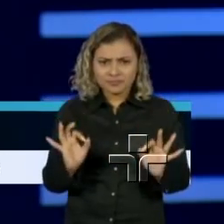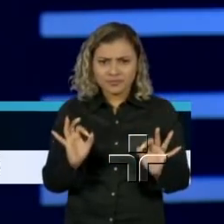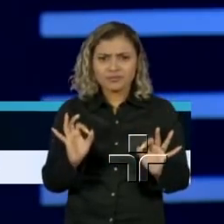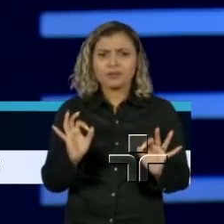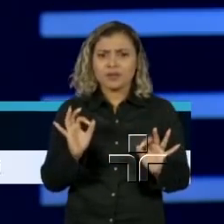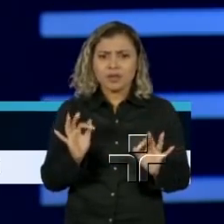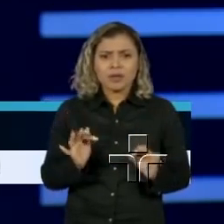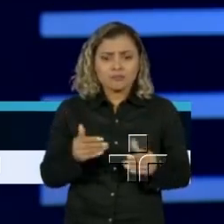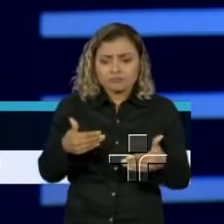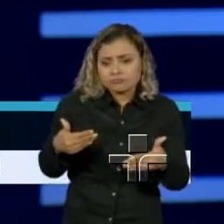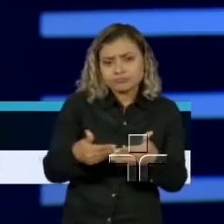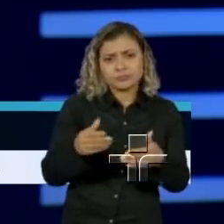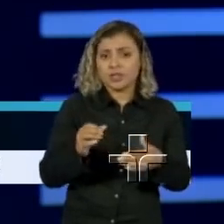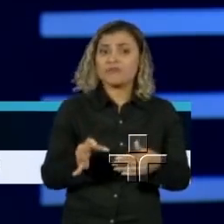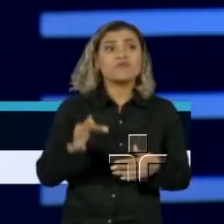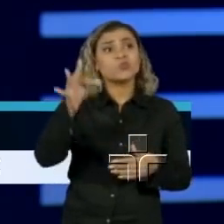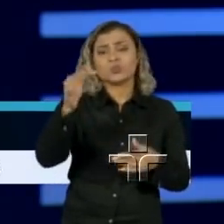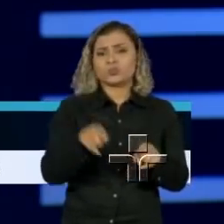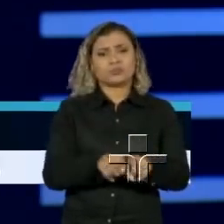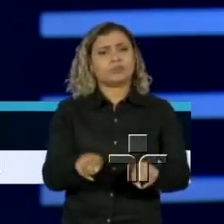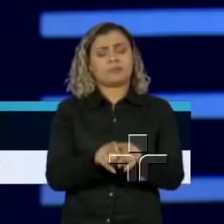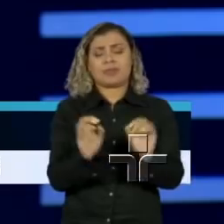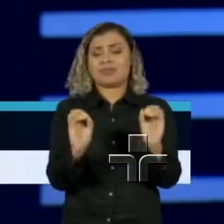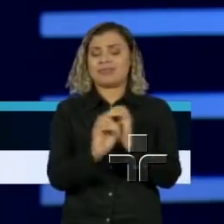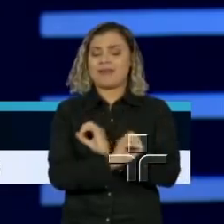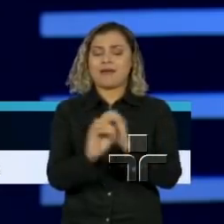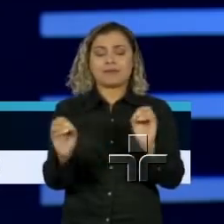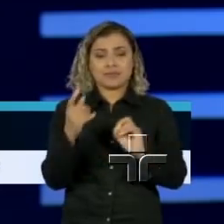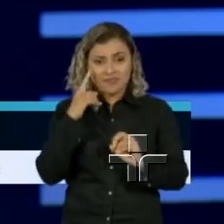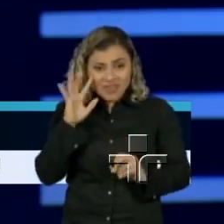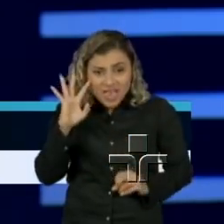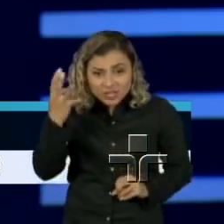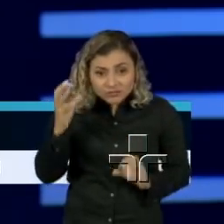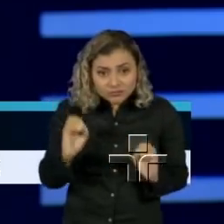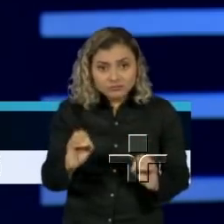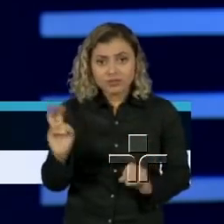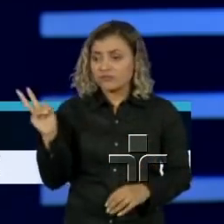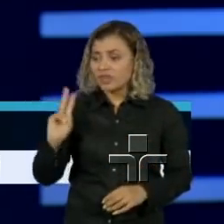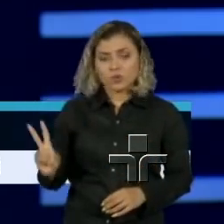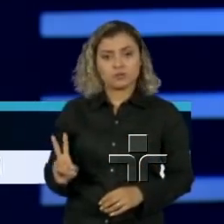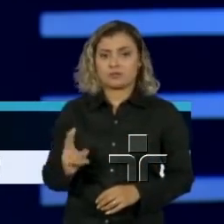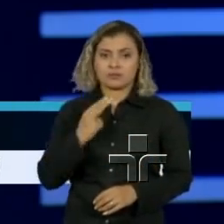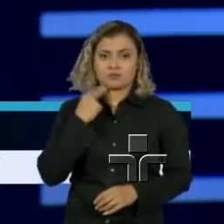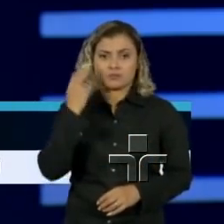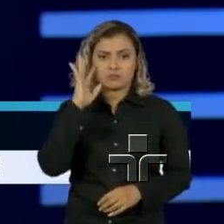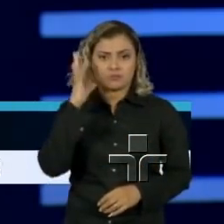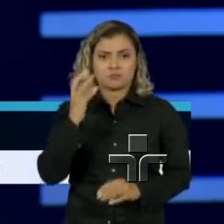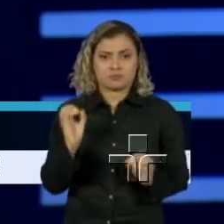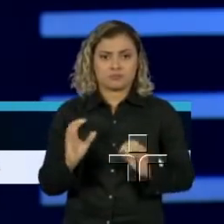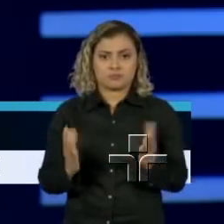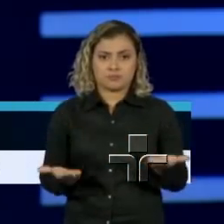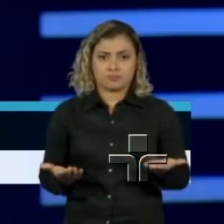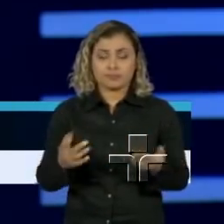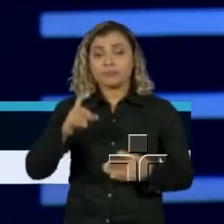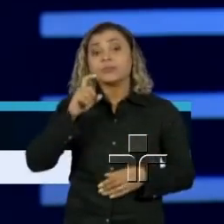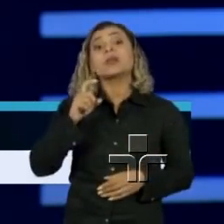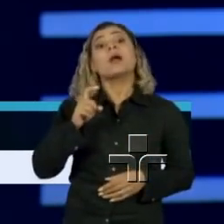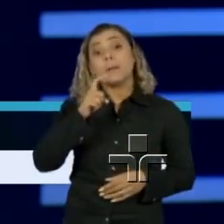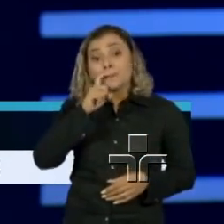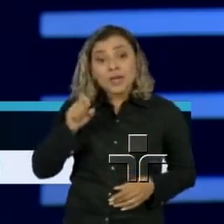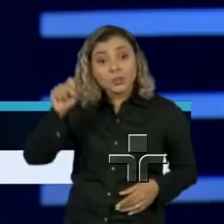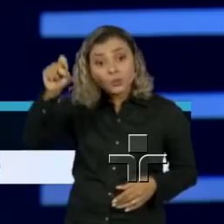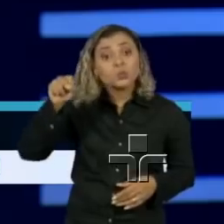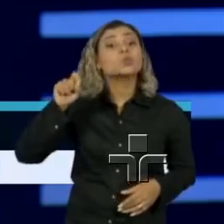médio prazo, a curto nem se fala, a médio prazo da crise venezuelana, não tem saída. De um lado, porque Maduro é um